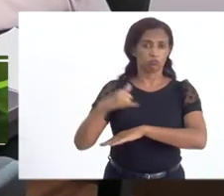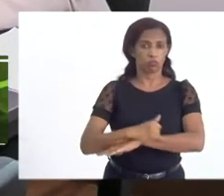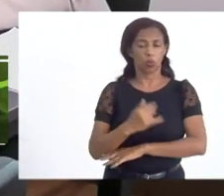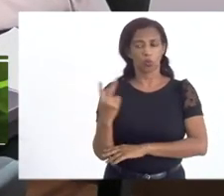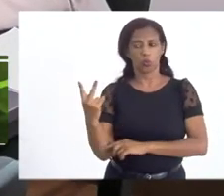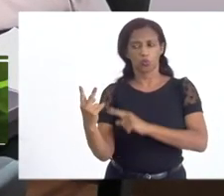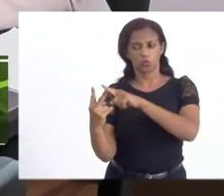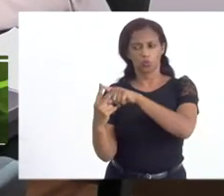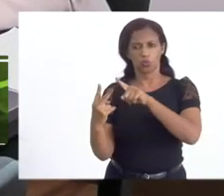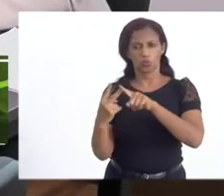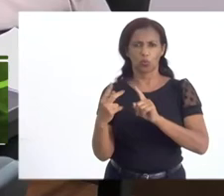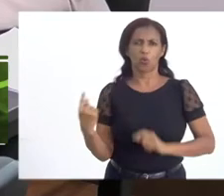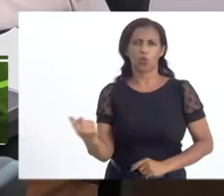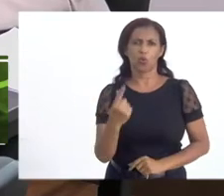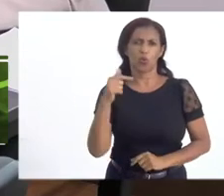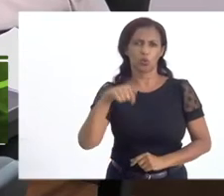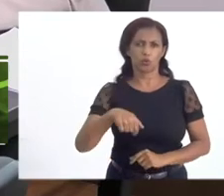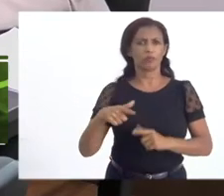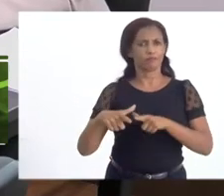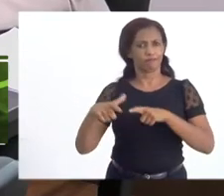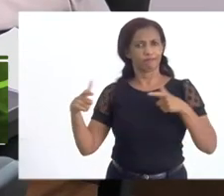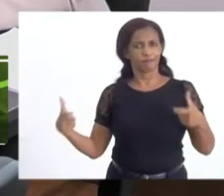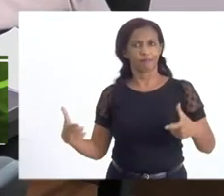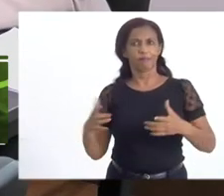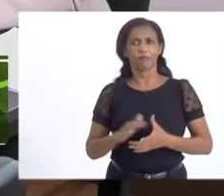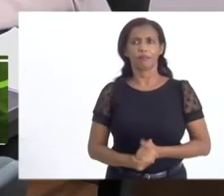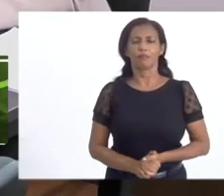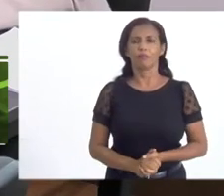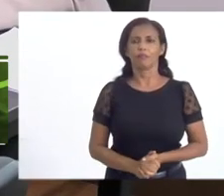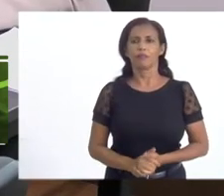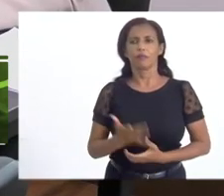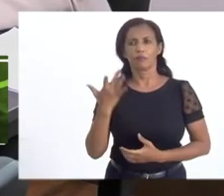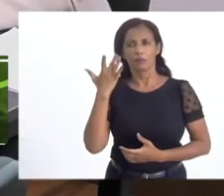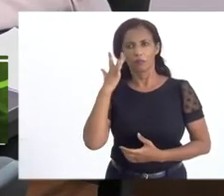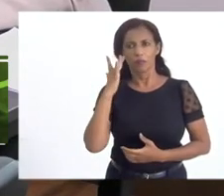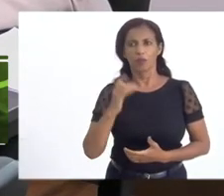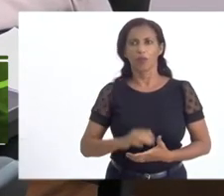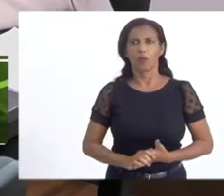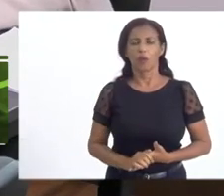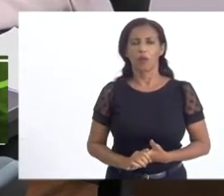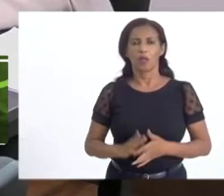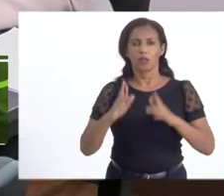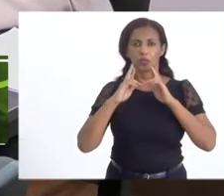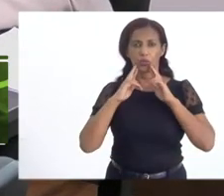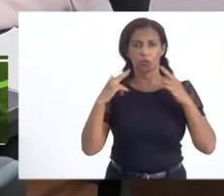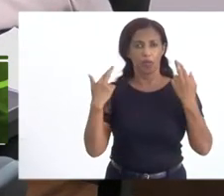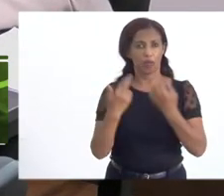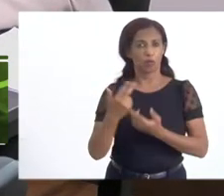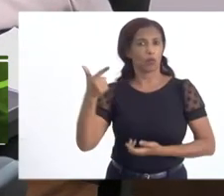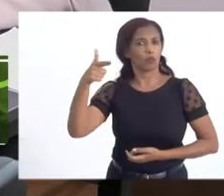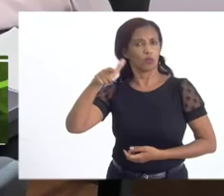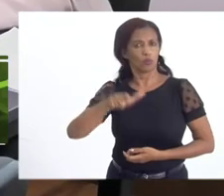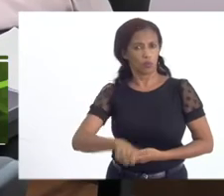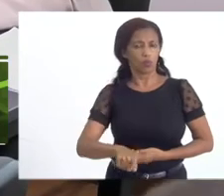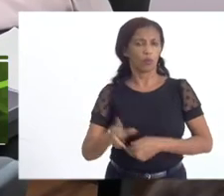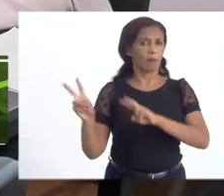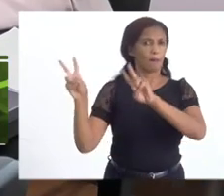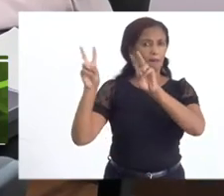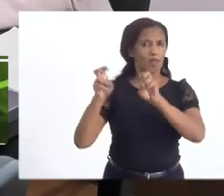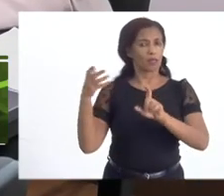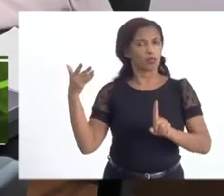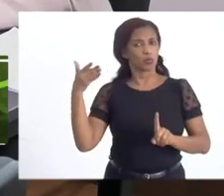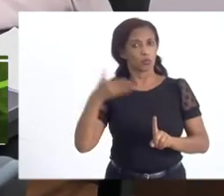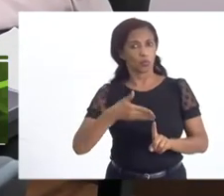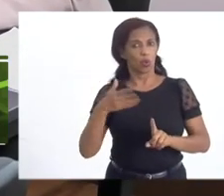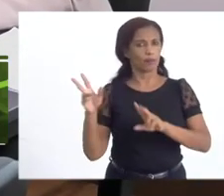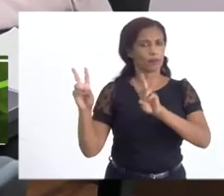dois aeroportos nossos aqui maiores, né? Então, acho que... Eu acho que vale uma audiência players, pública só para esse tema, só para esse assunto,